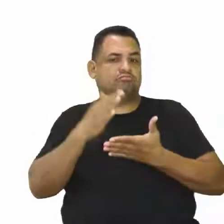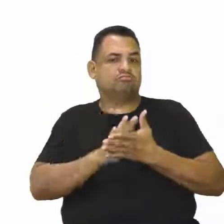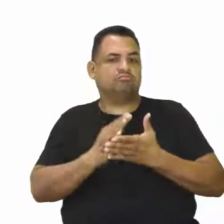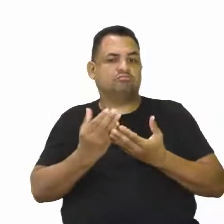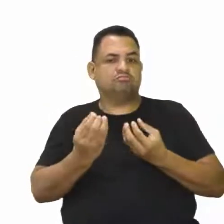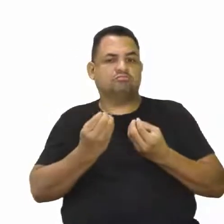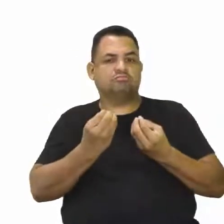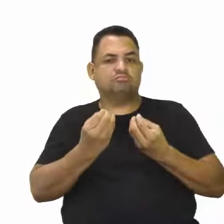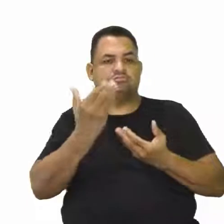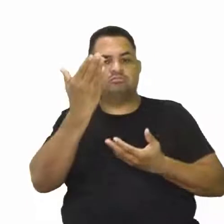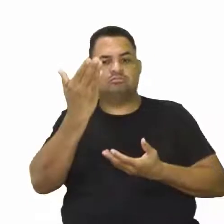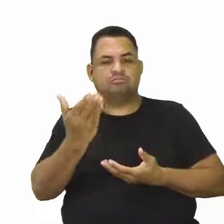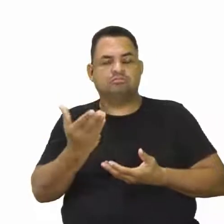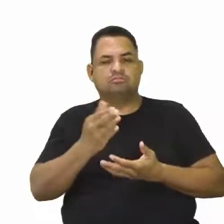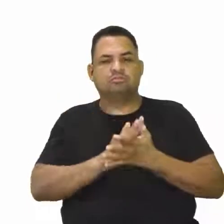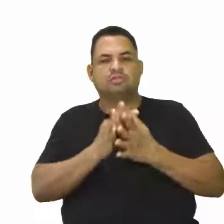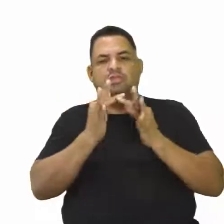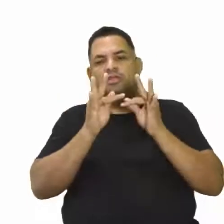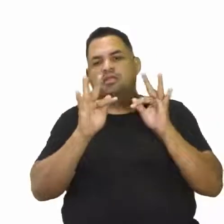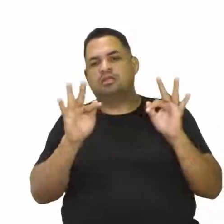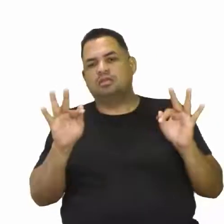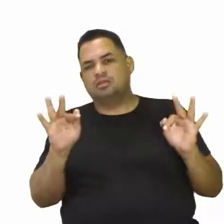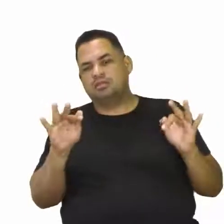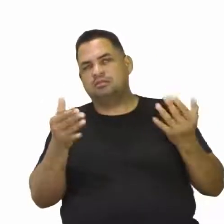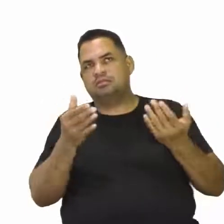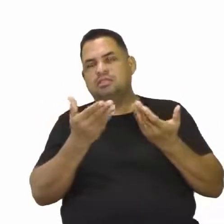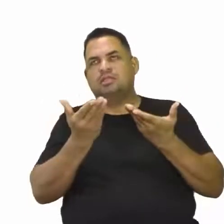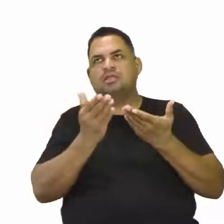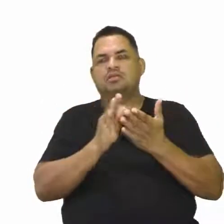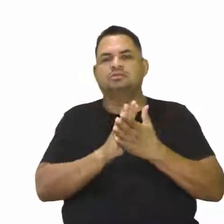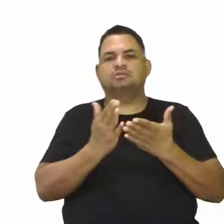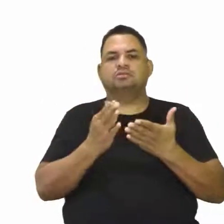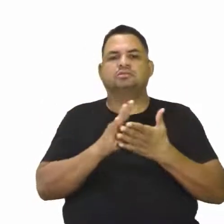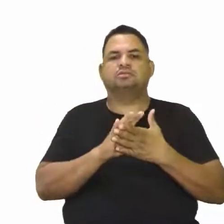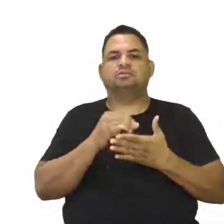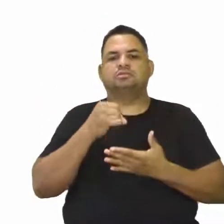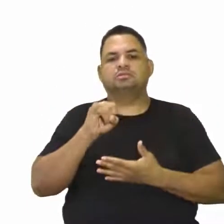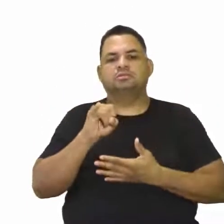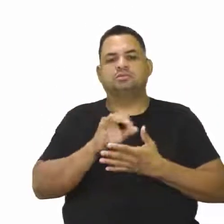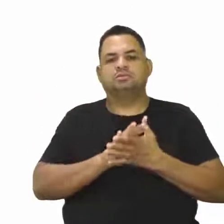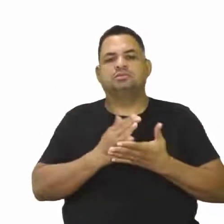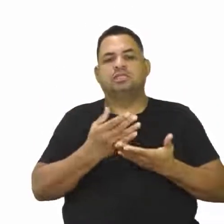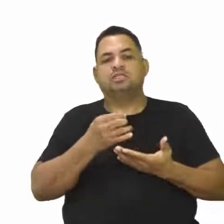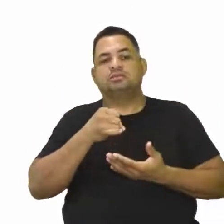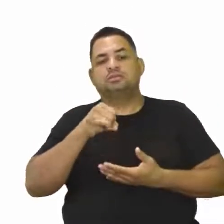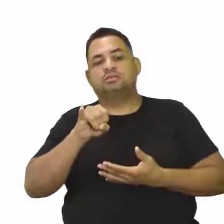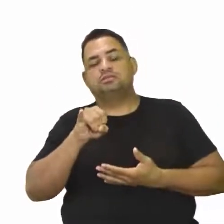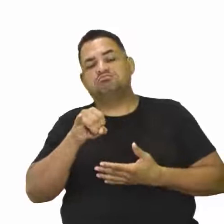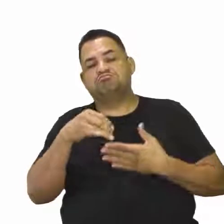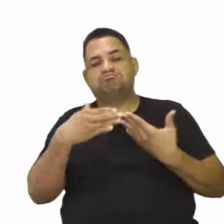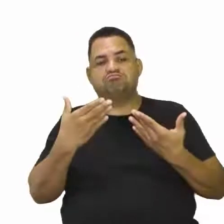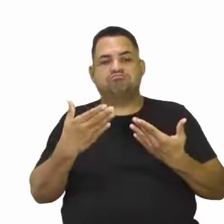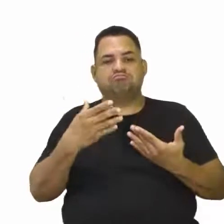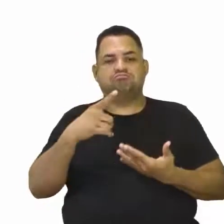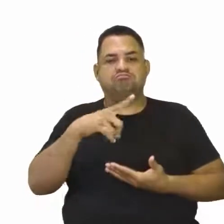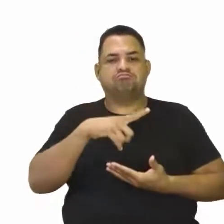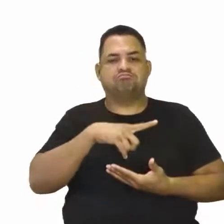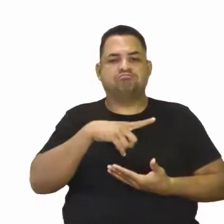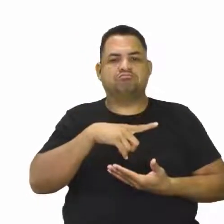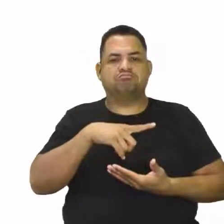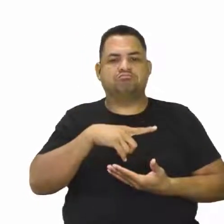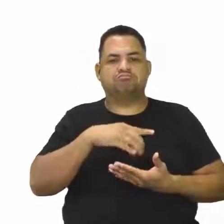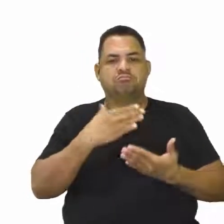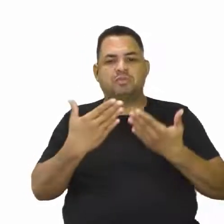esse como que está ali na minha frase, na minha oração, se ele é condicional, se ele vai ter aqui